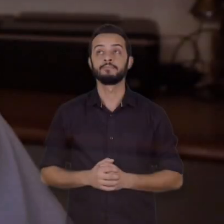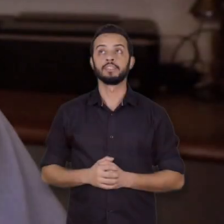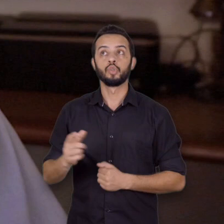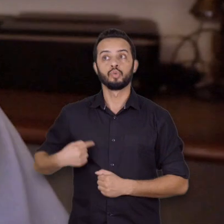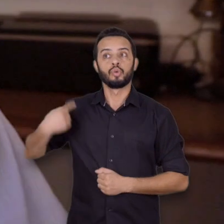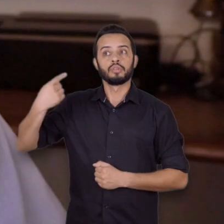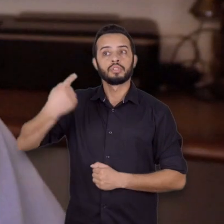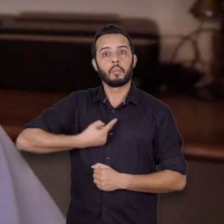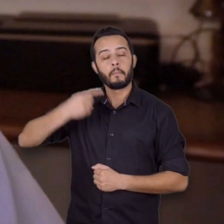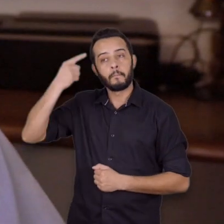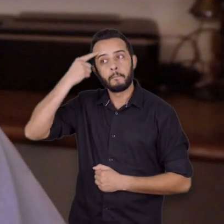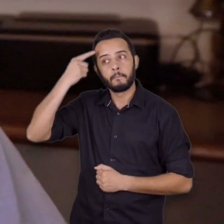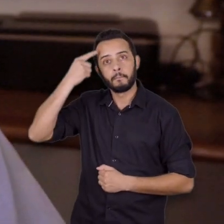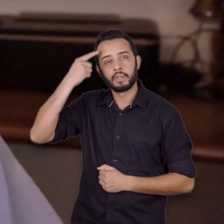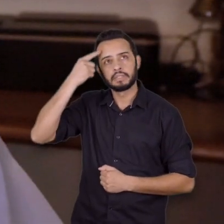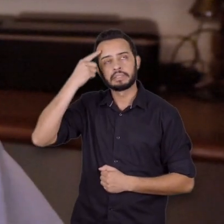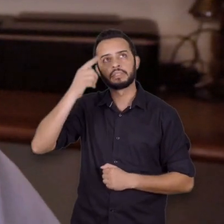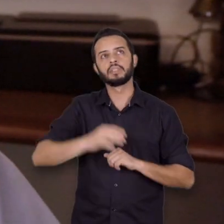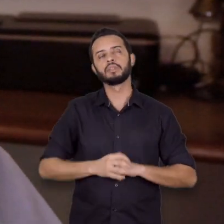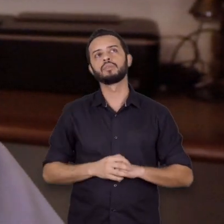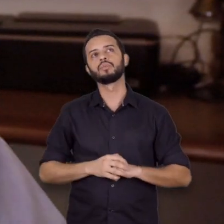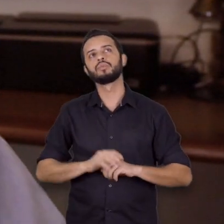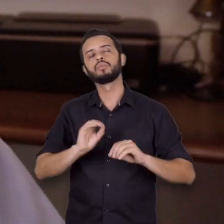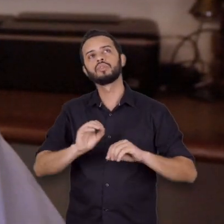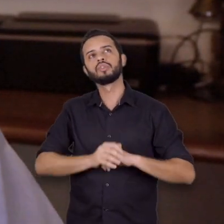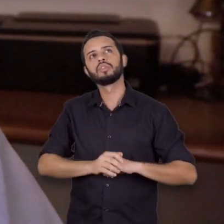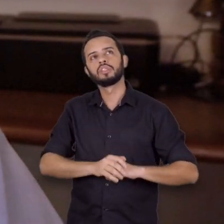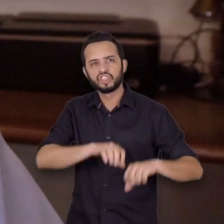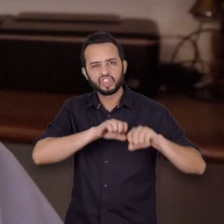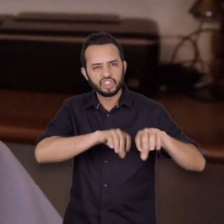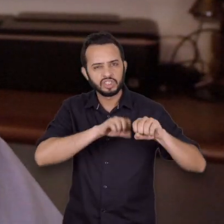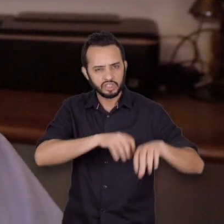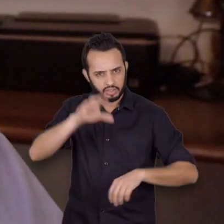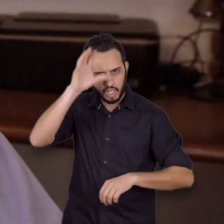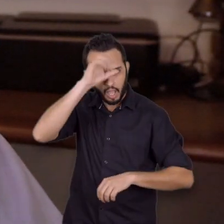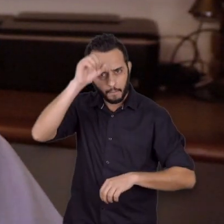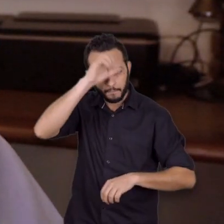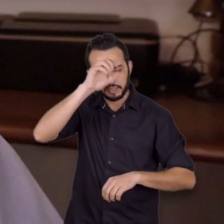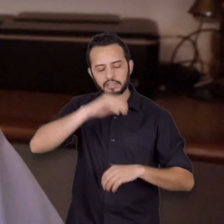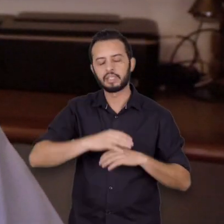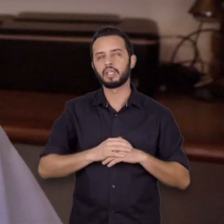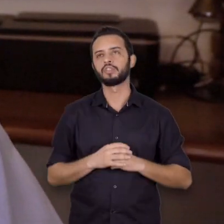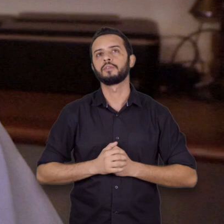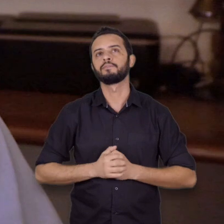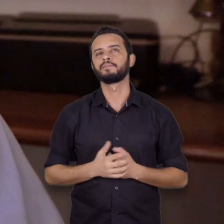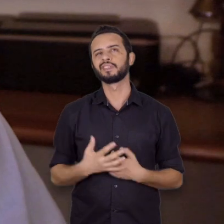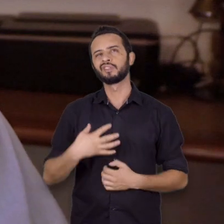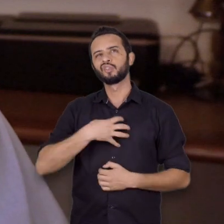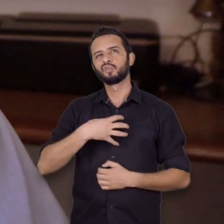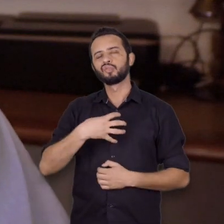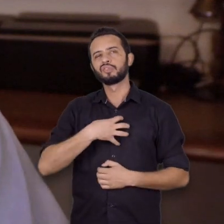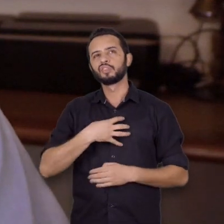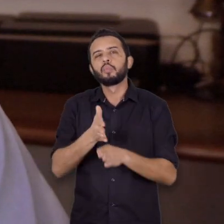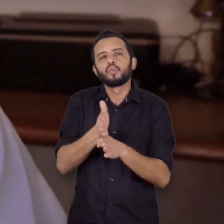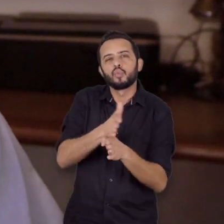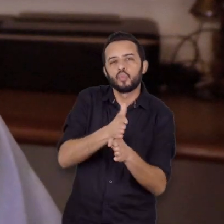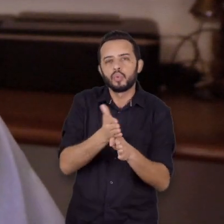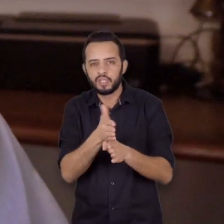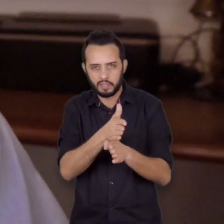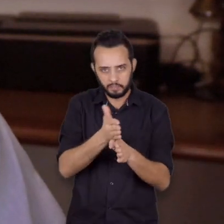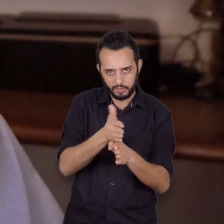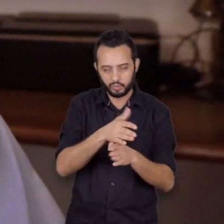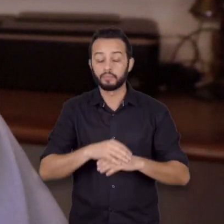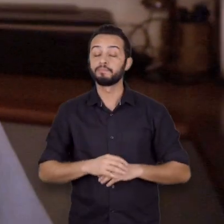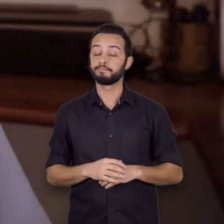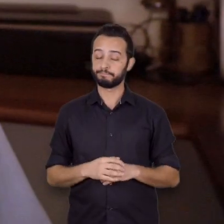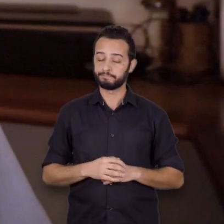A gente está pensando num processo de ensino e um processo de aprendizagem de uma maneira muito mais híbrida,